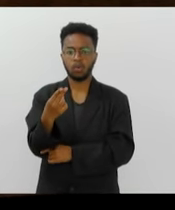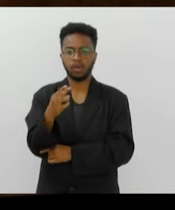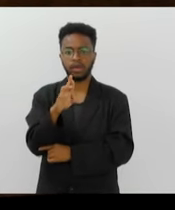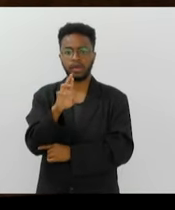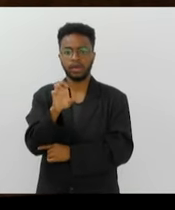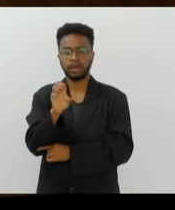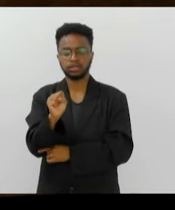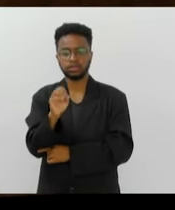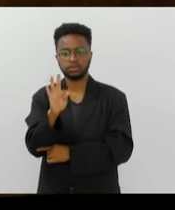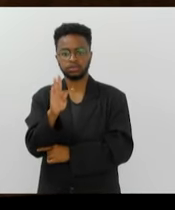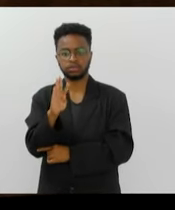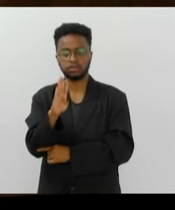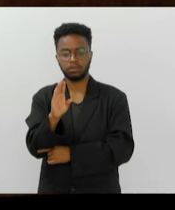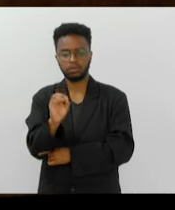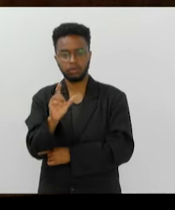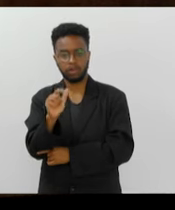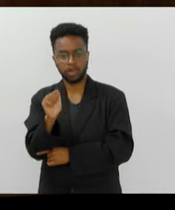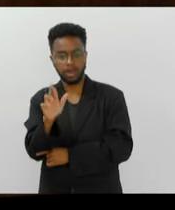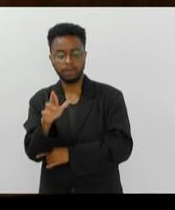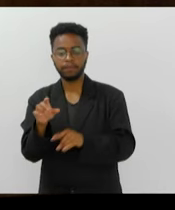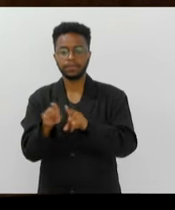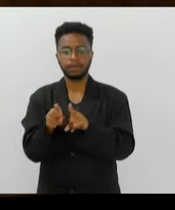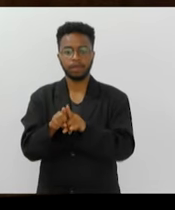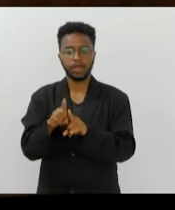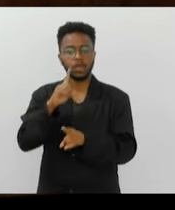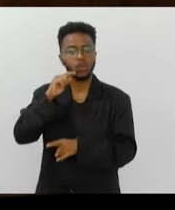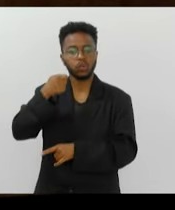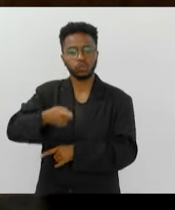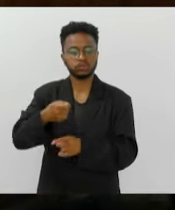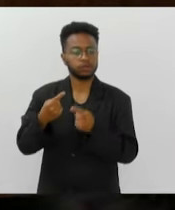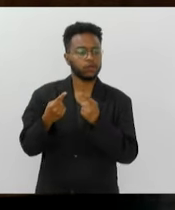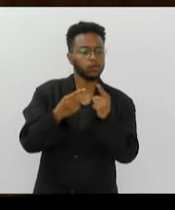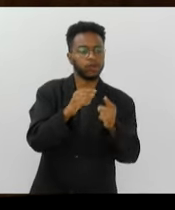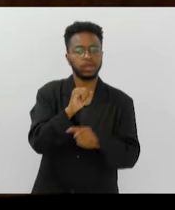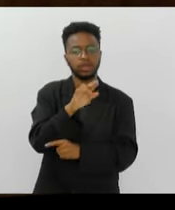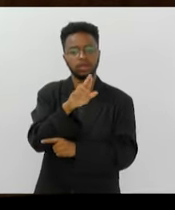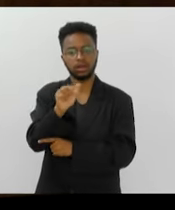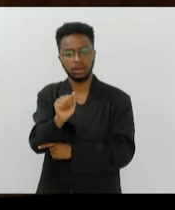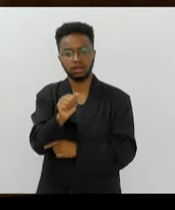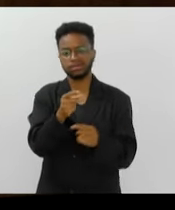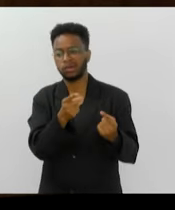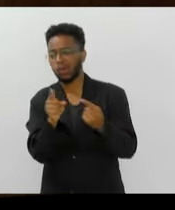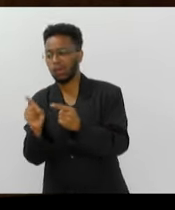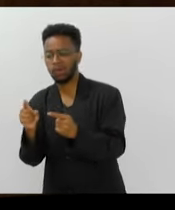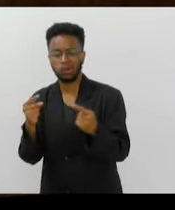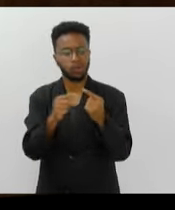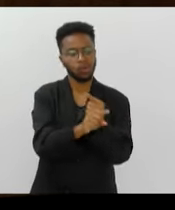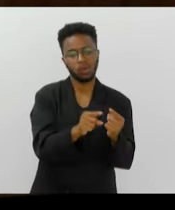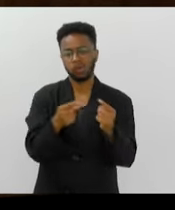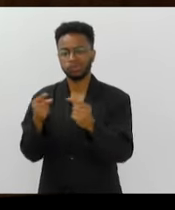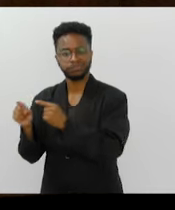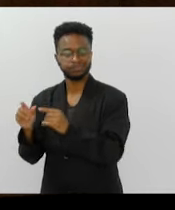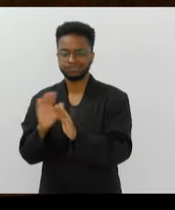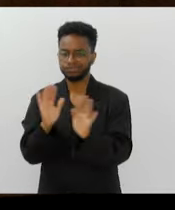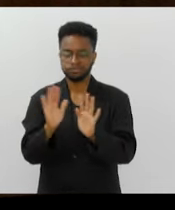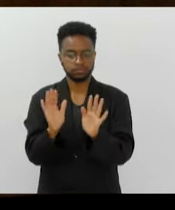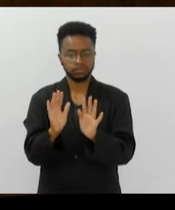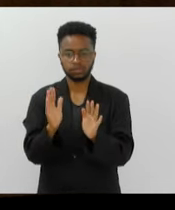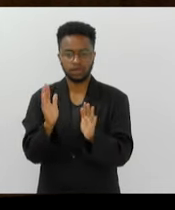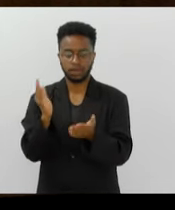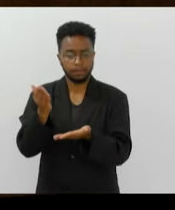combol o a Rússia atrás do Irã o Irã com Israel enfim a caminho que